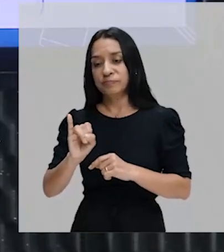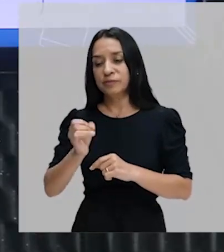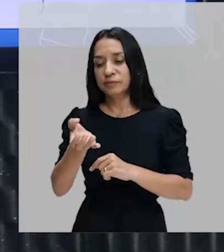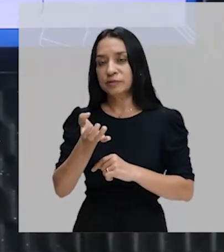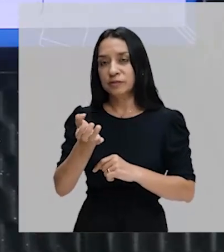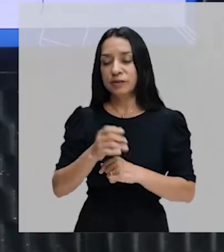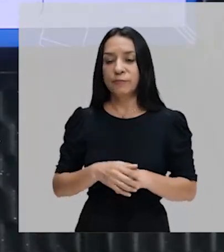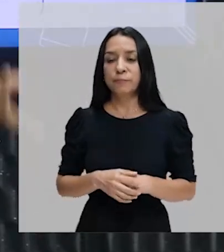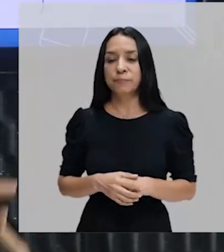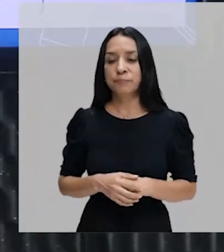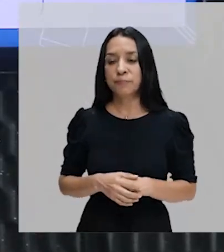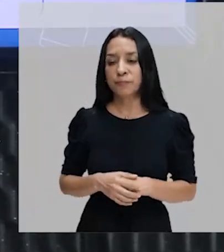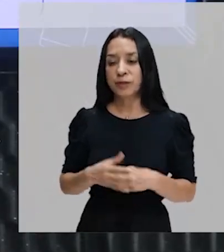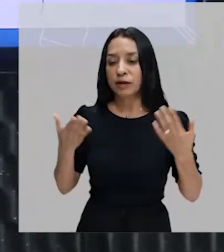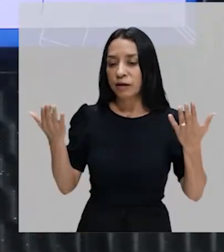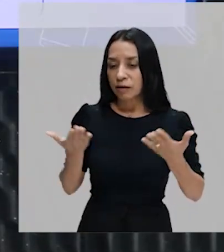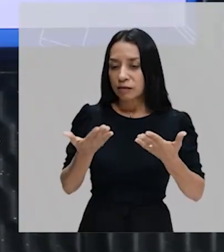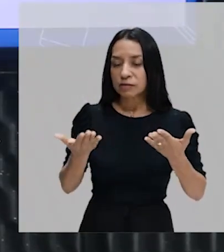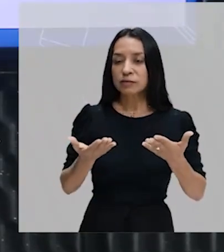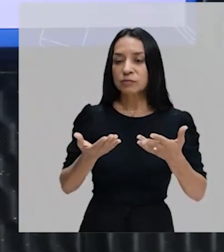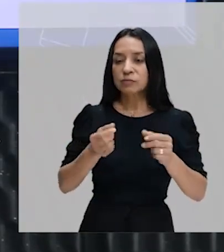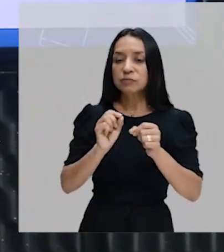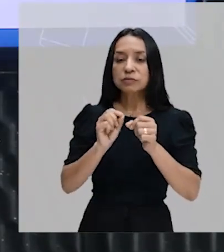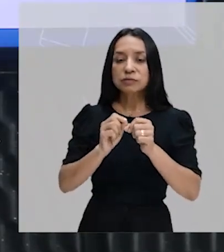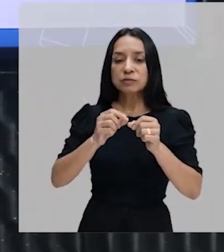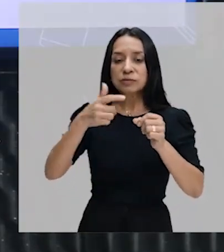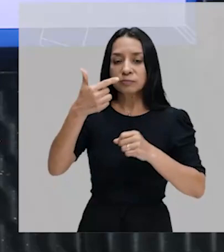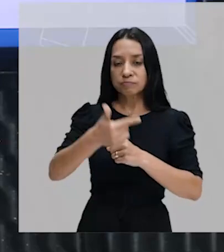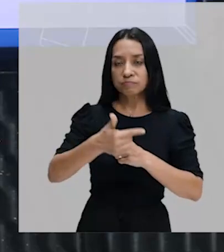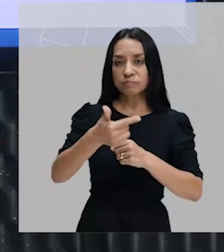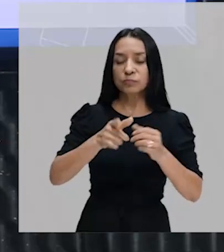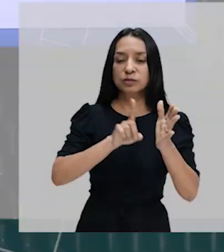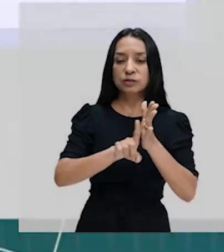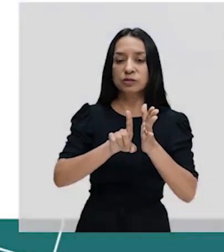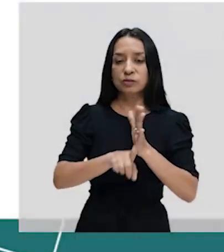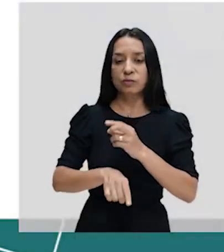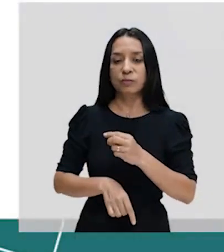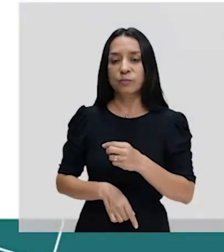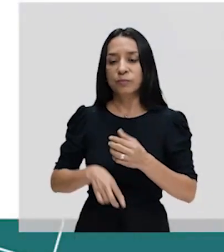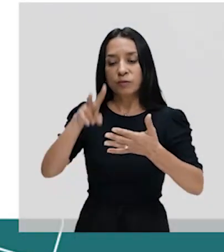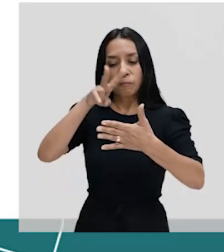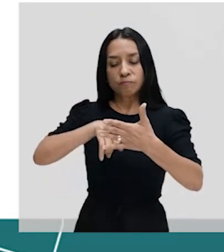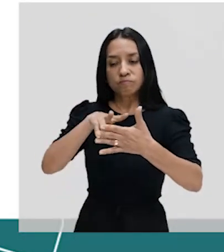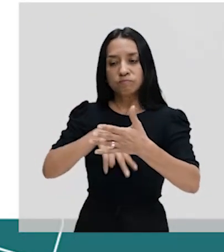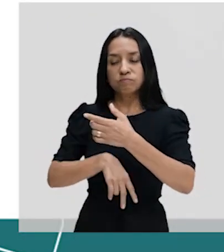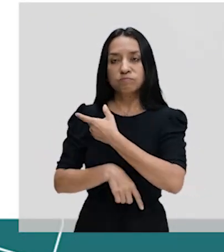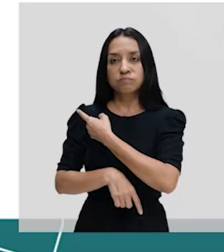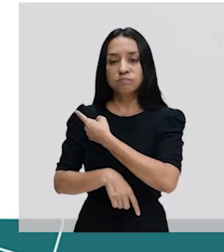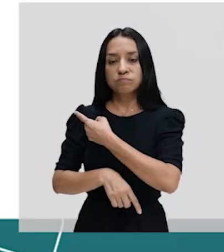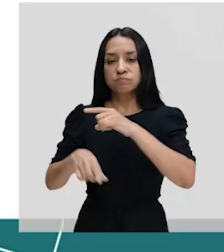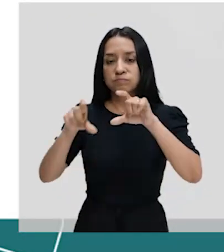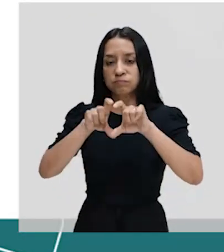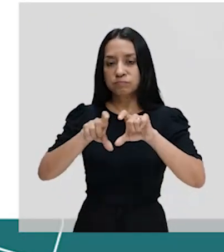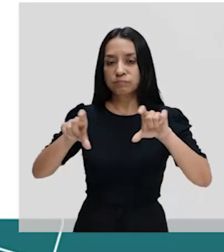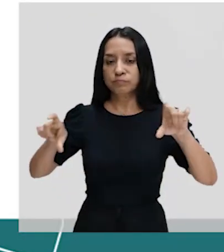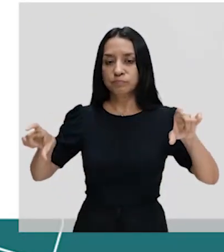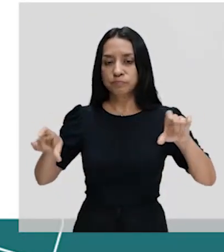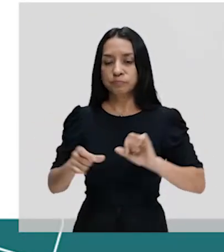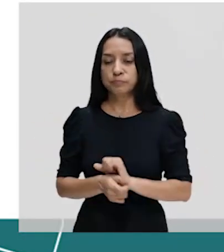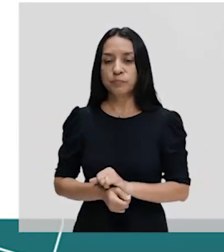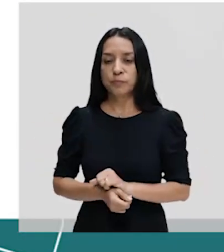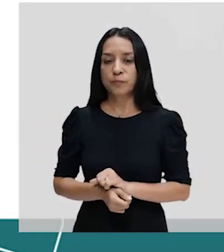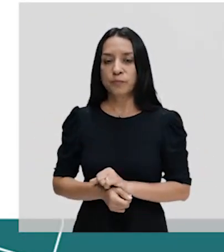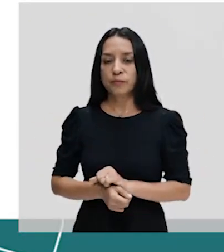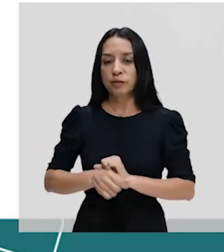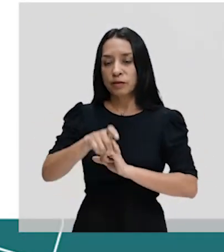dito isso, agora já vamos passar para a segunda questão. Na segunda questão, acompanha comigo a leitura do enunciado, olha só. Sejam